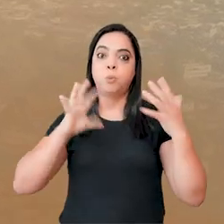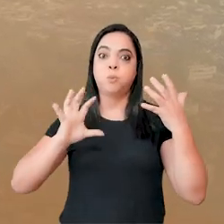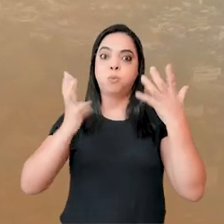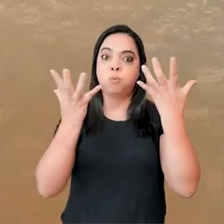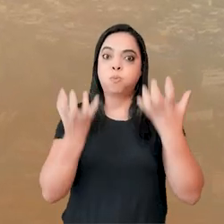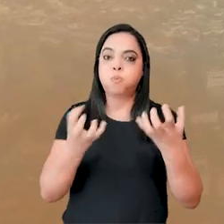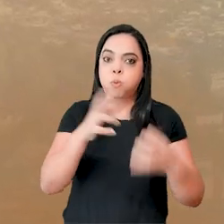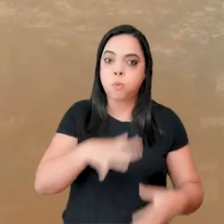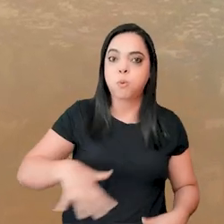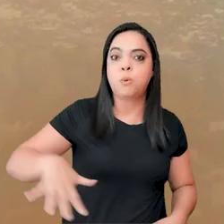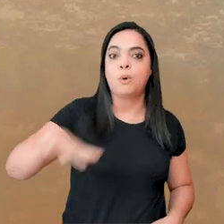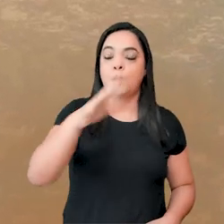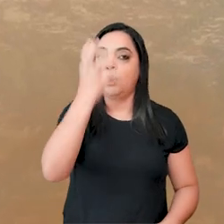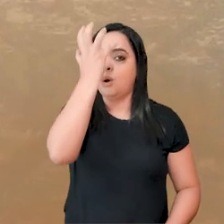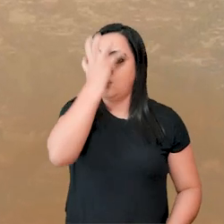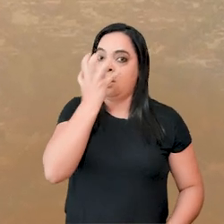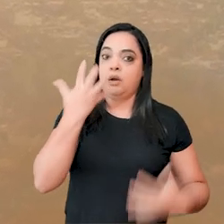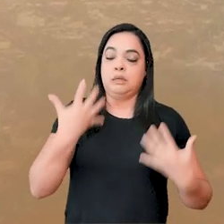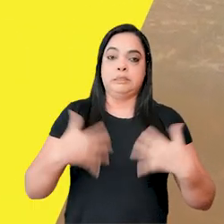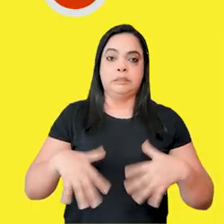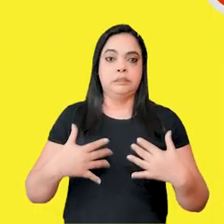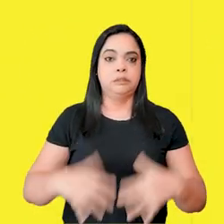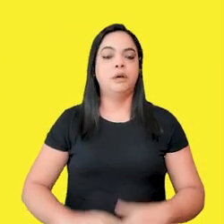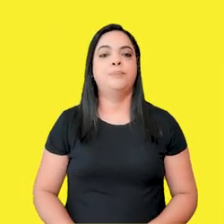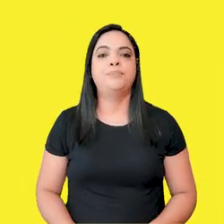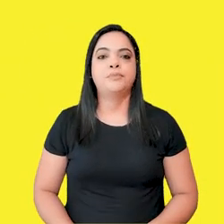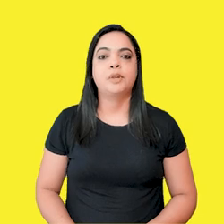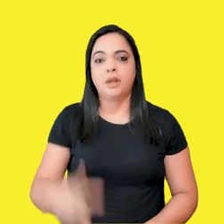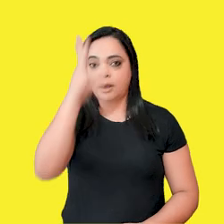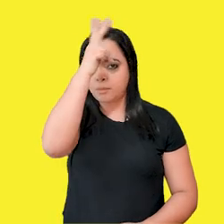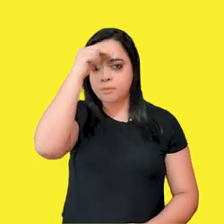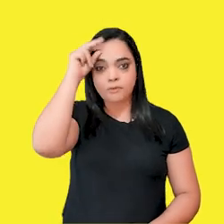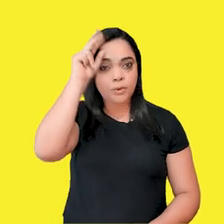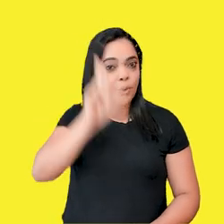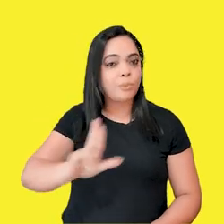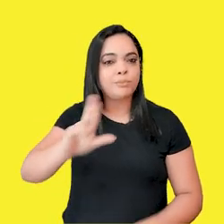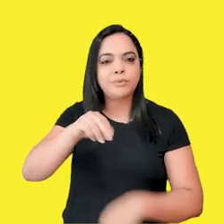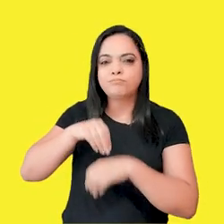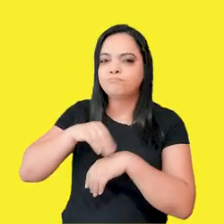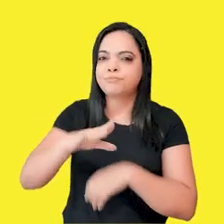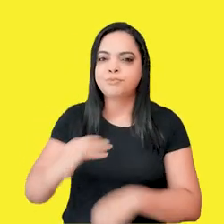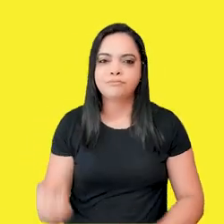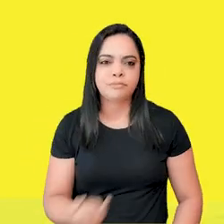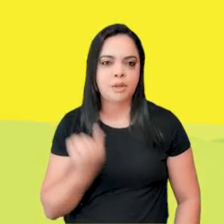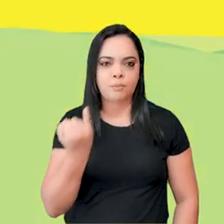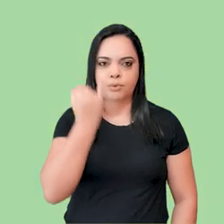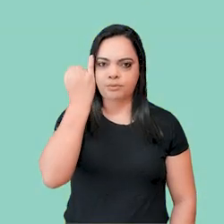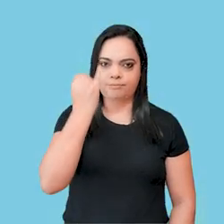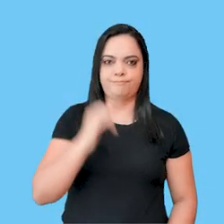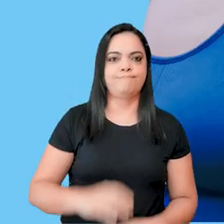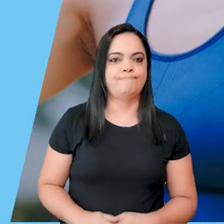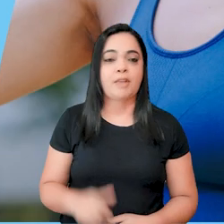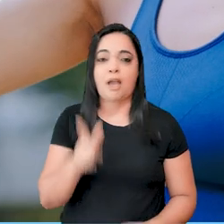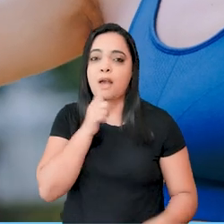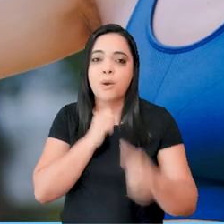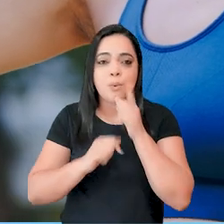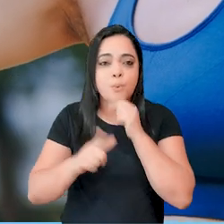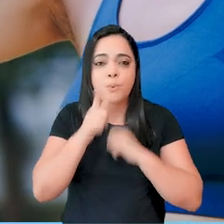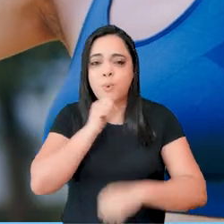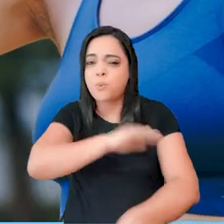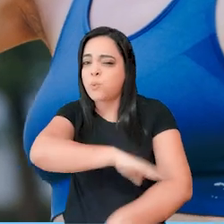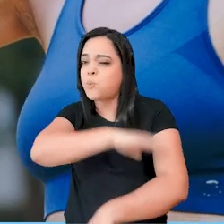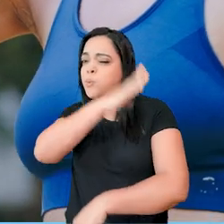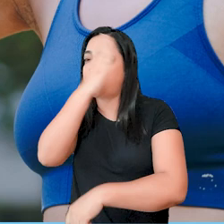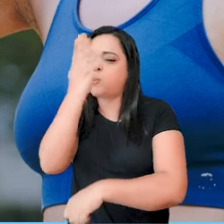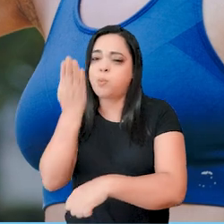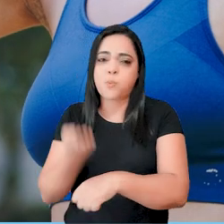seca que atinge nossa região é assunto sério. Por isso, a Prefeitura de Uberlândia traz dicas importantes. Hidrate-se bastante